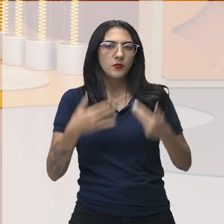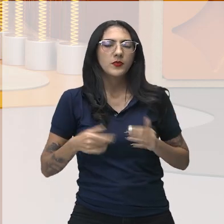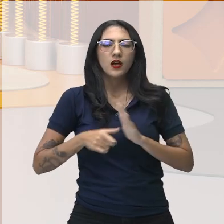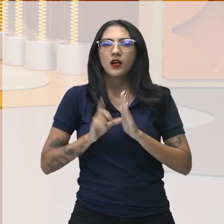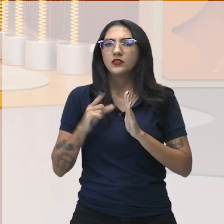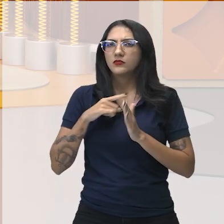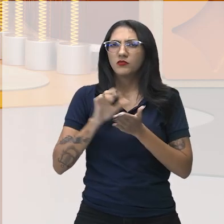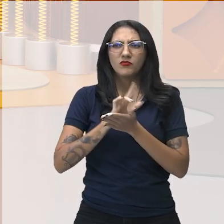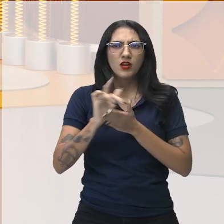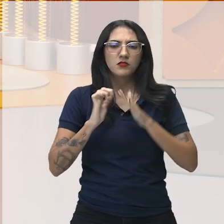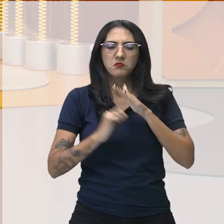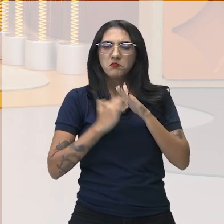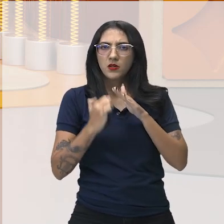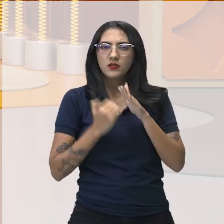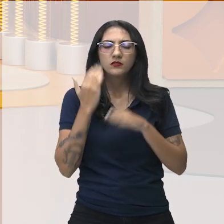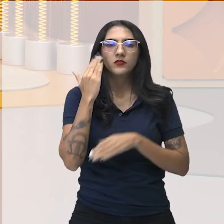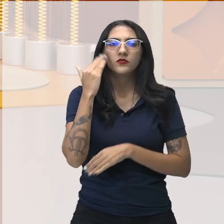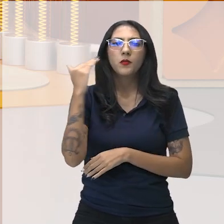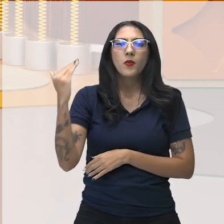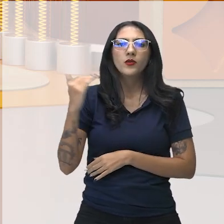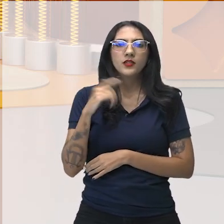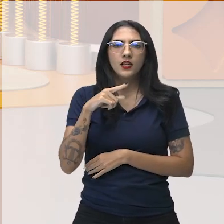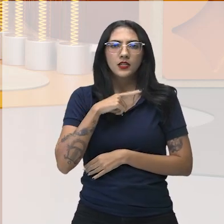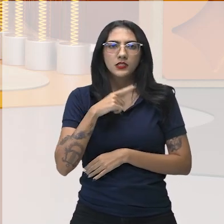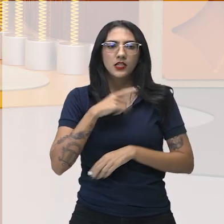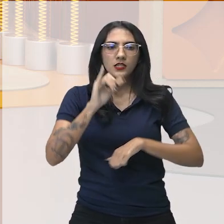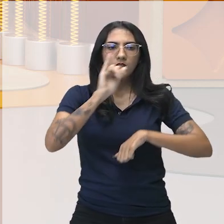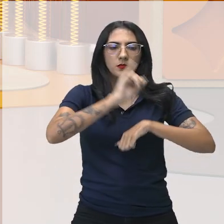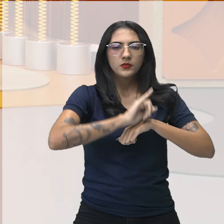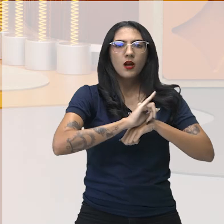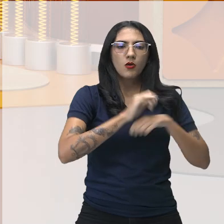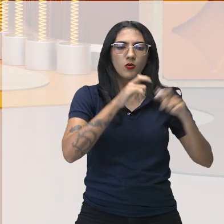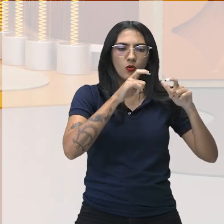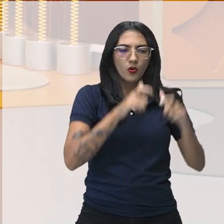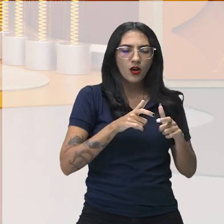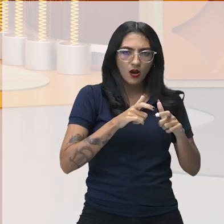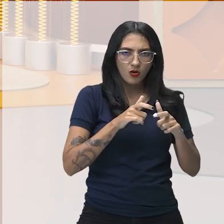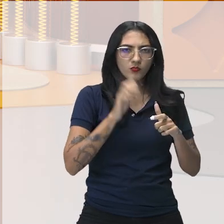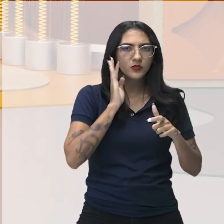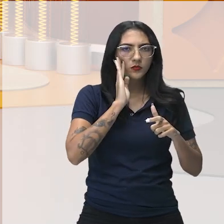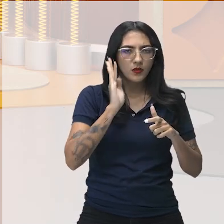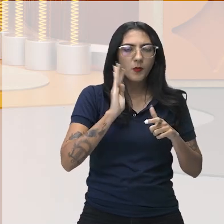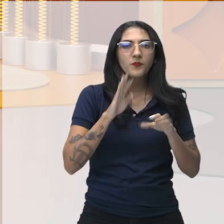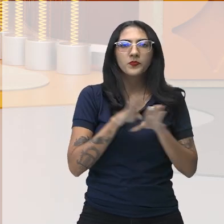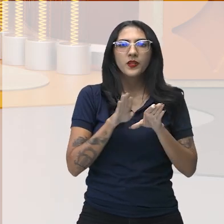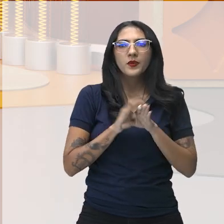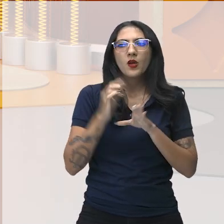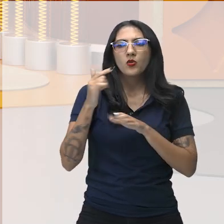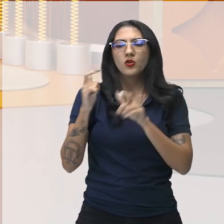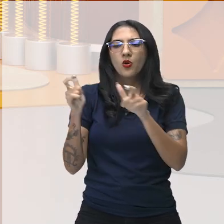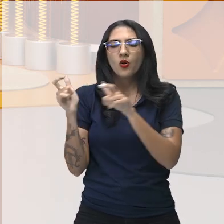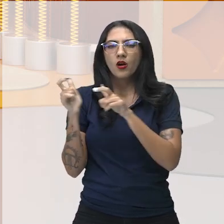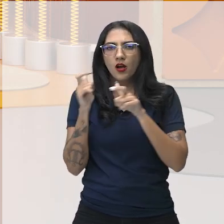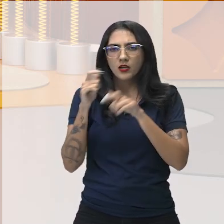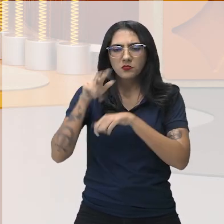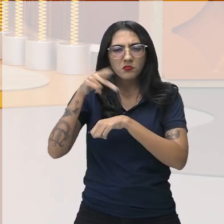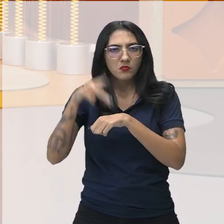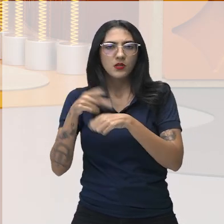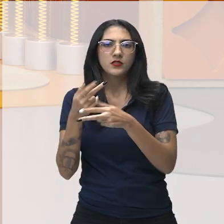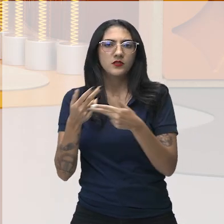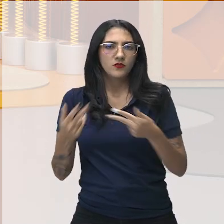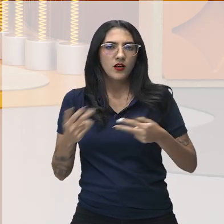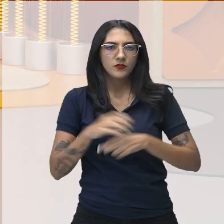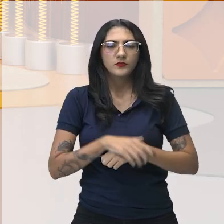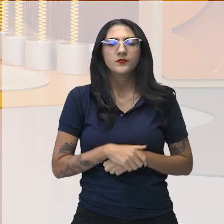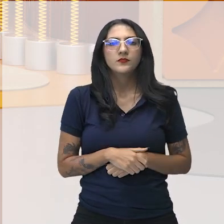são grandes empresas que têm ali sua sede em um país desenvolvido normalmente e filiais espalhadas por todo o mundo. Em que